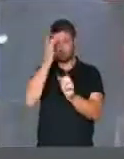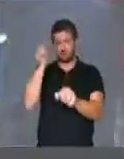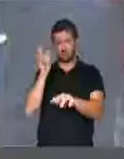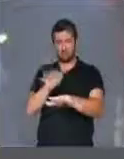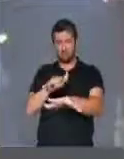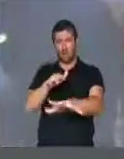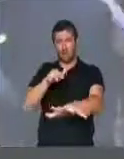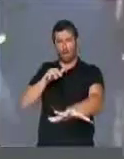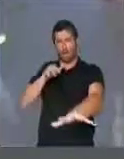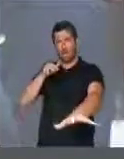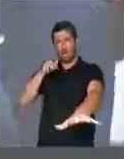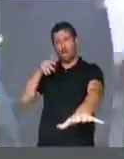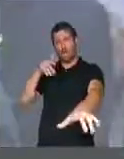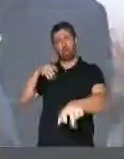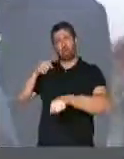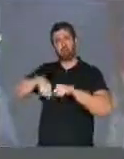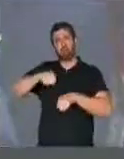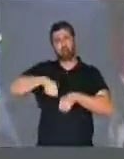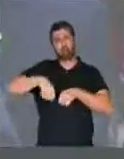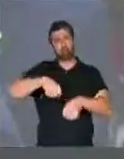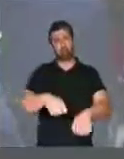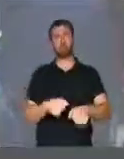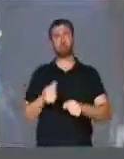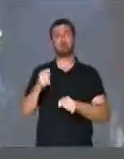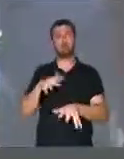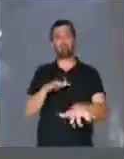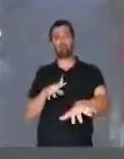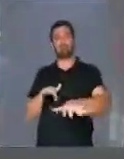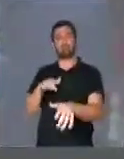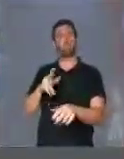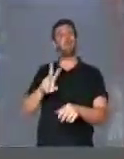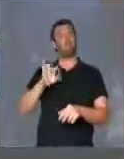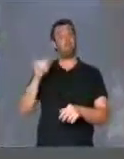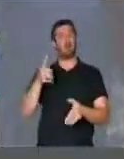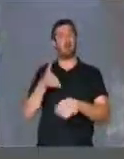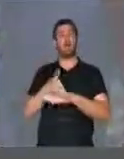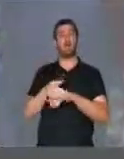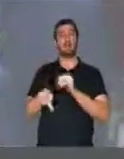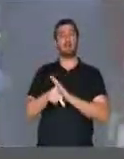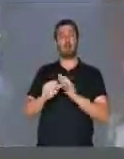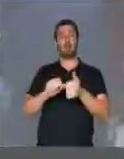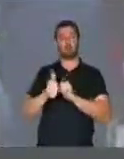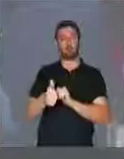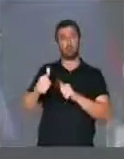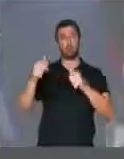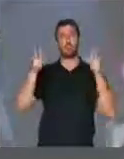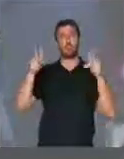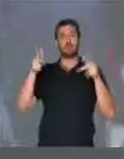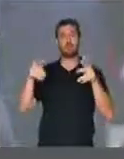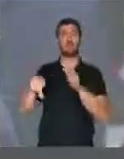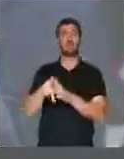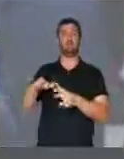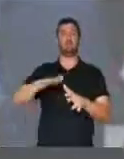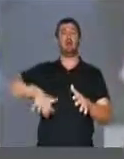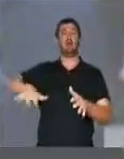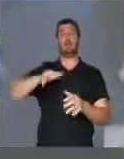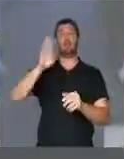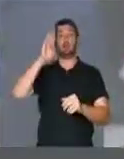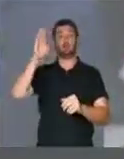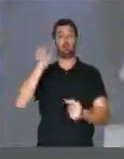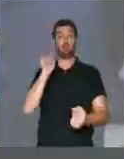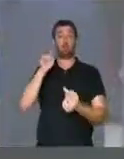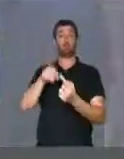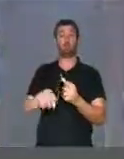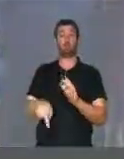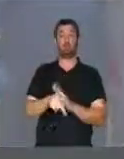Baixo Sul, que deve entrar para o calendário de esporte, lazer e turismo da região. O Baixo Sul, que é o nosso segundo principal